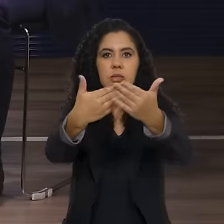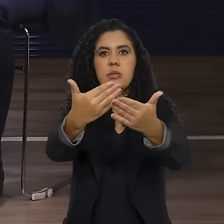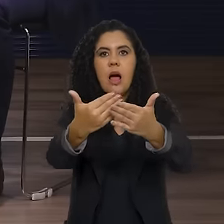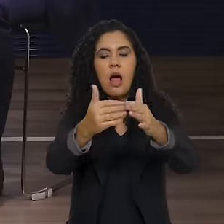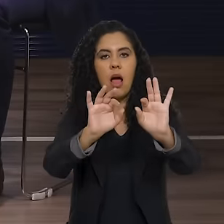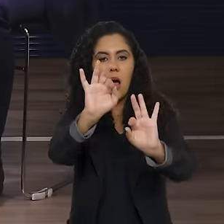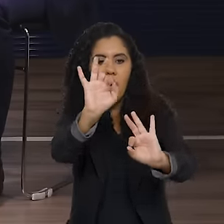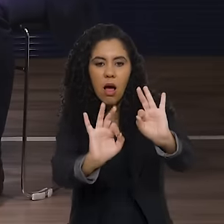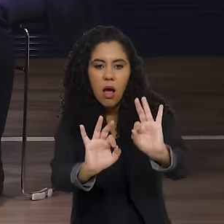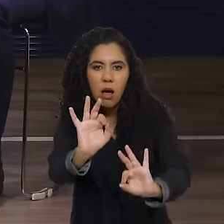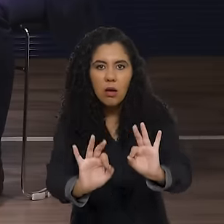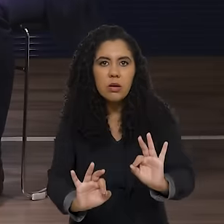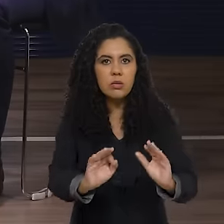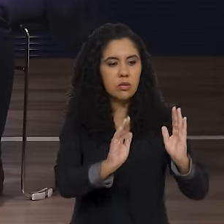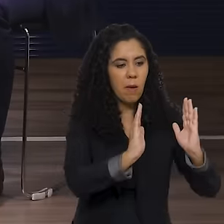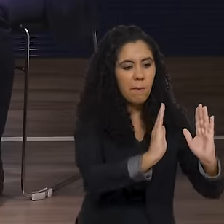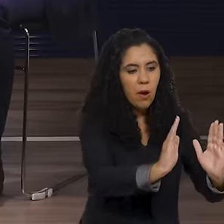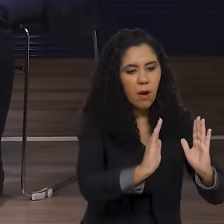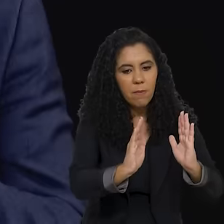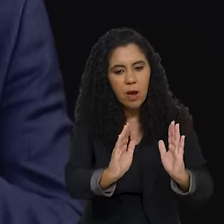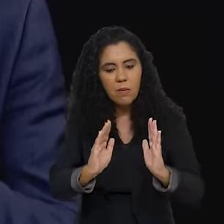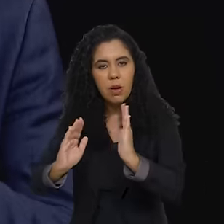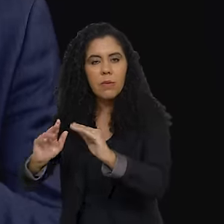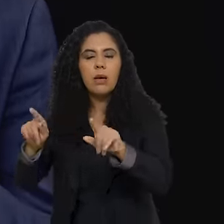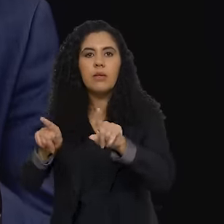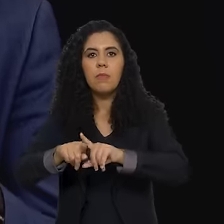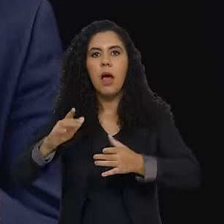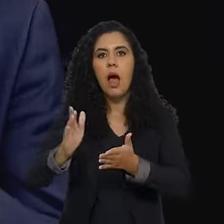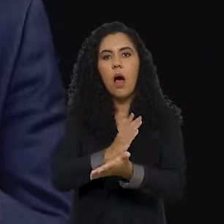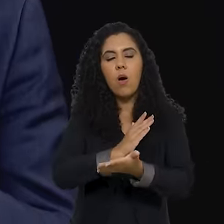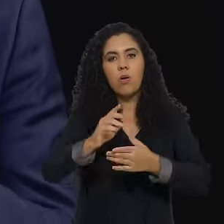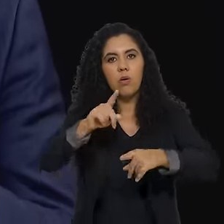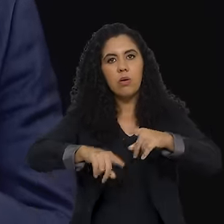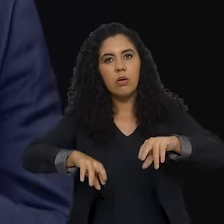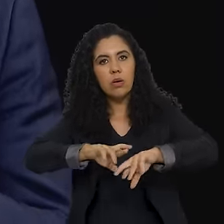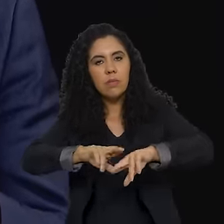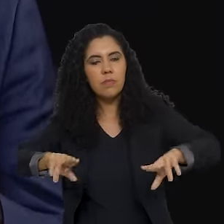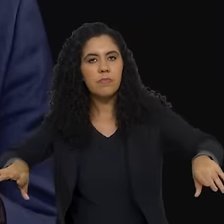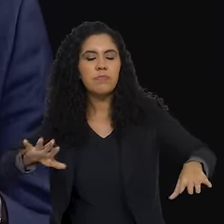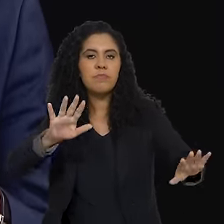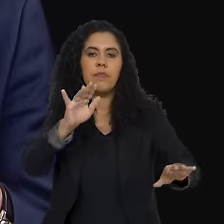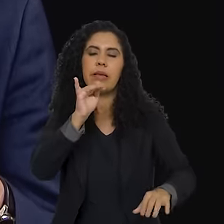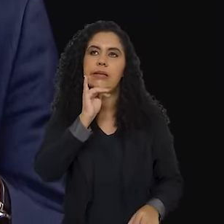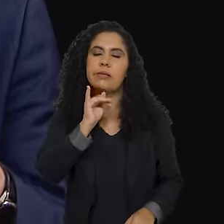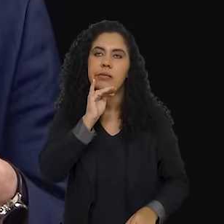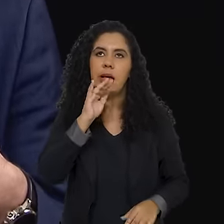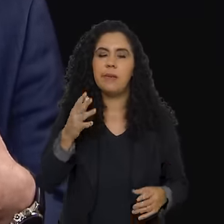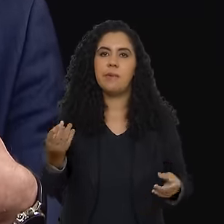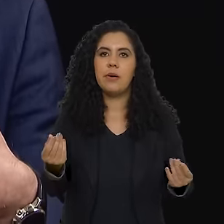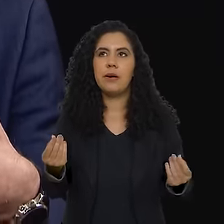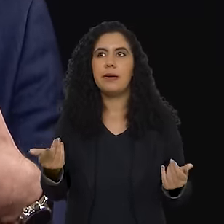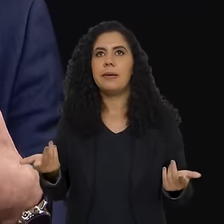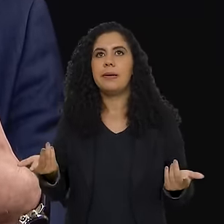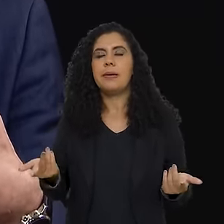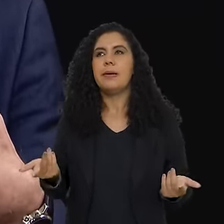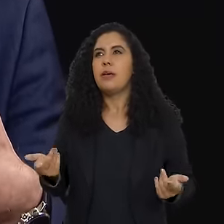na estruturação de algumas cadeias, alguns equipamentos de algumas cadeias produtivas, por exemplo,